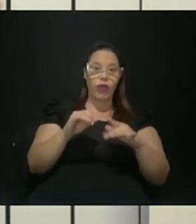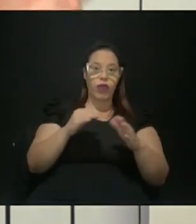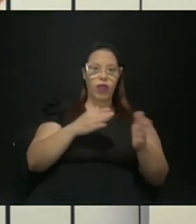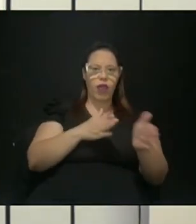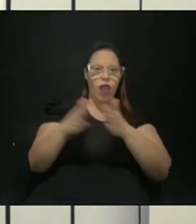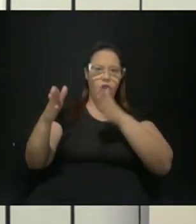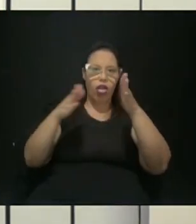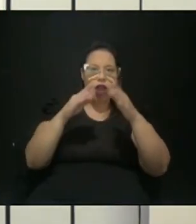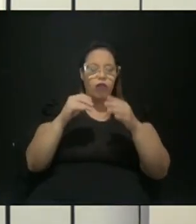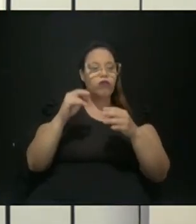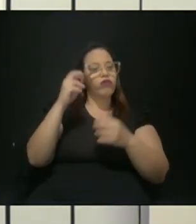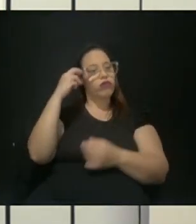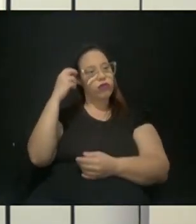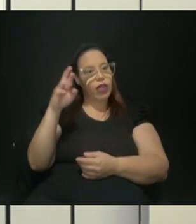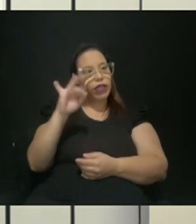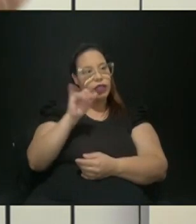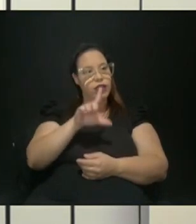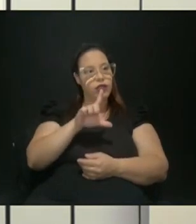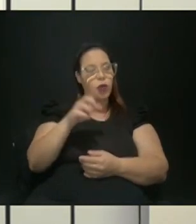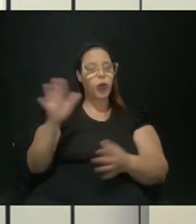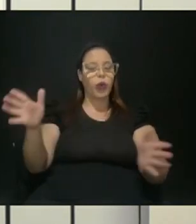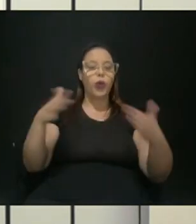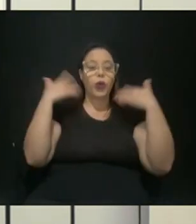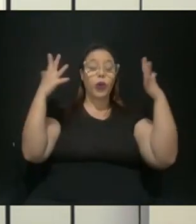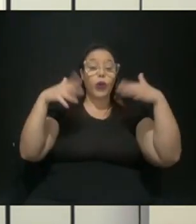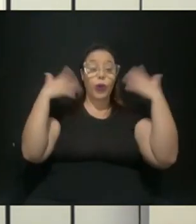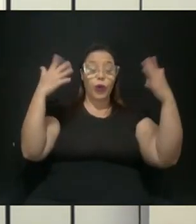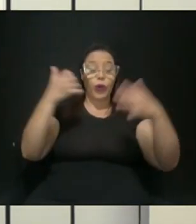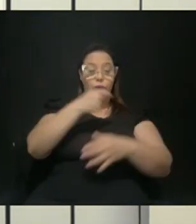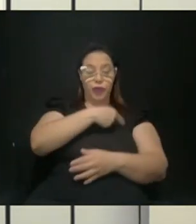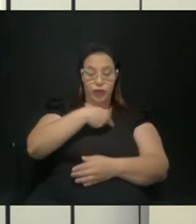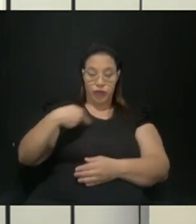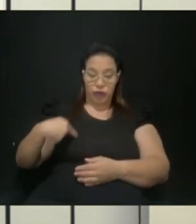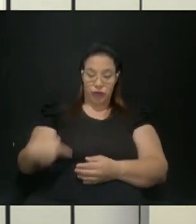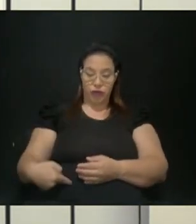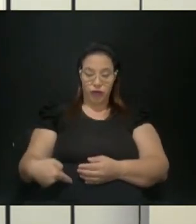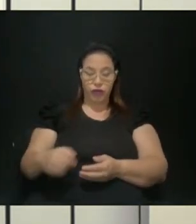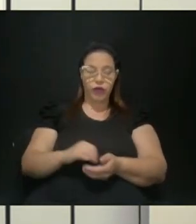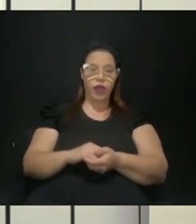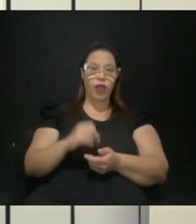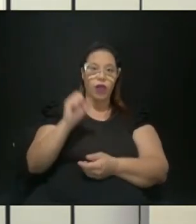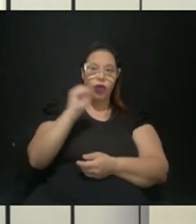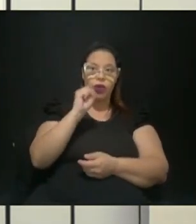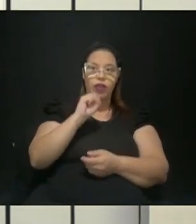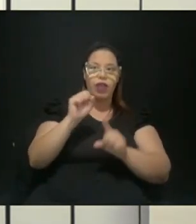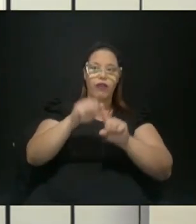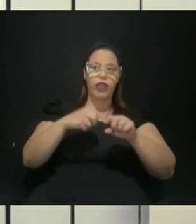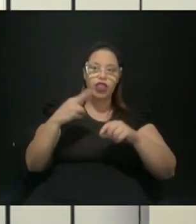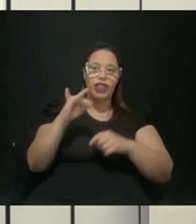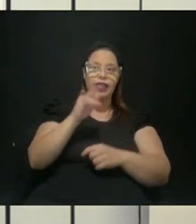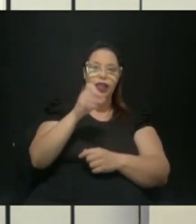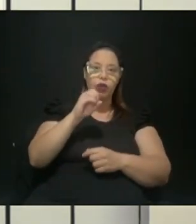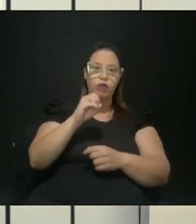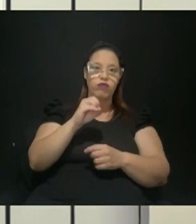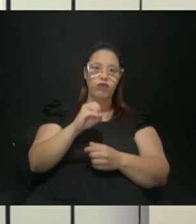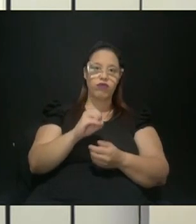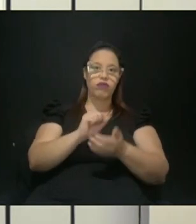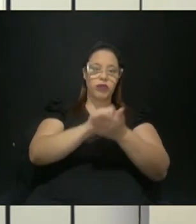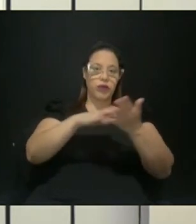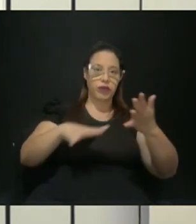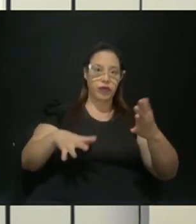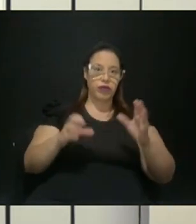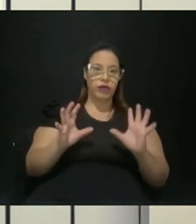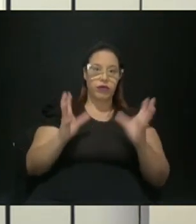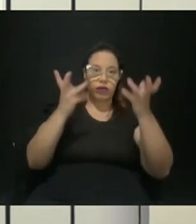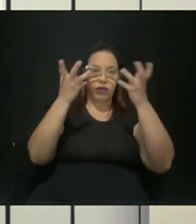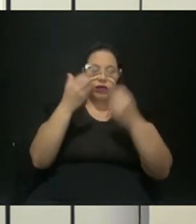Tradição, Vislumbres da China, válido pela 8ª edição das atividades. Este espetáculo acontece às 7